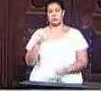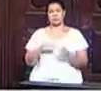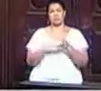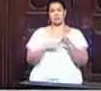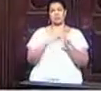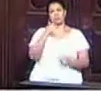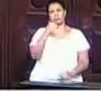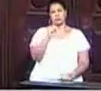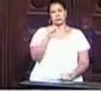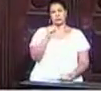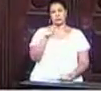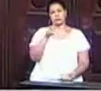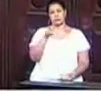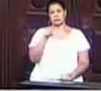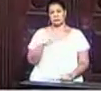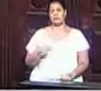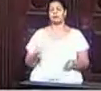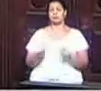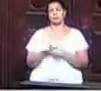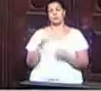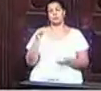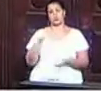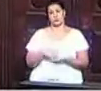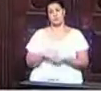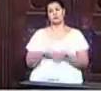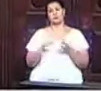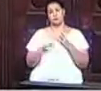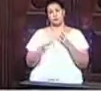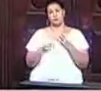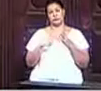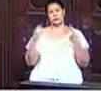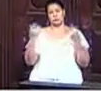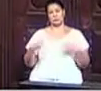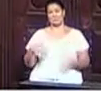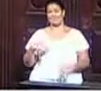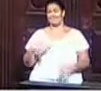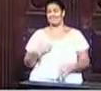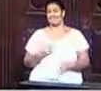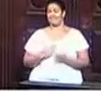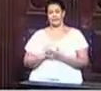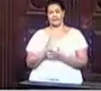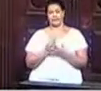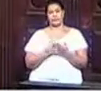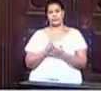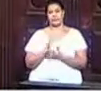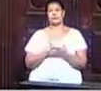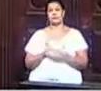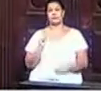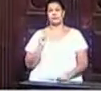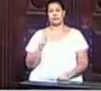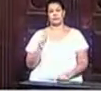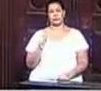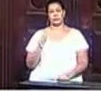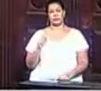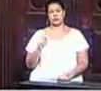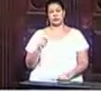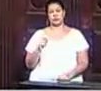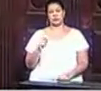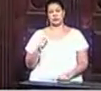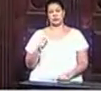algo em torno disso. E por último dizer, esse aspecto que mais me preocupa e me incomoda, essa forma